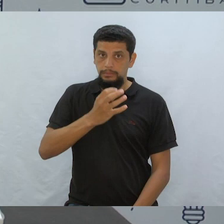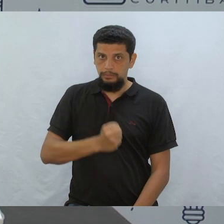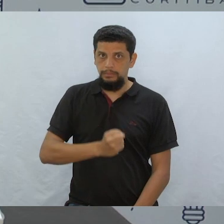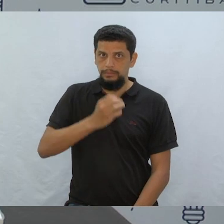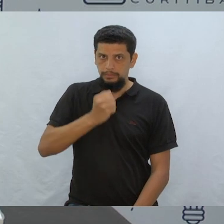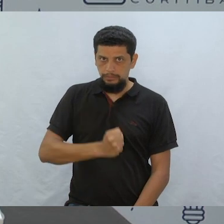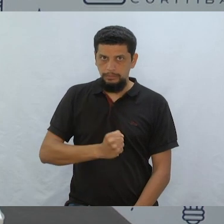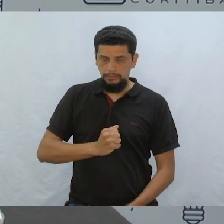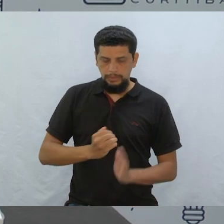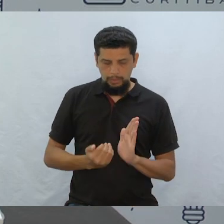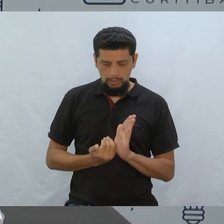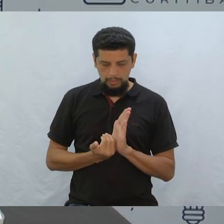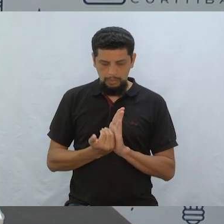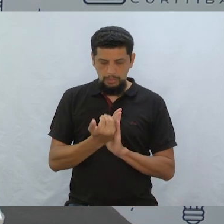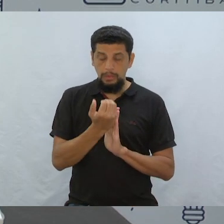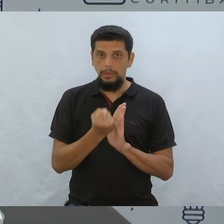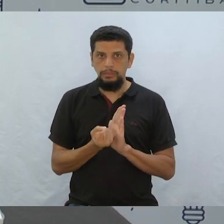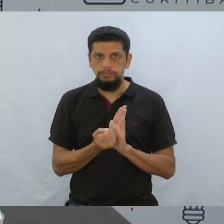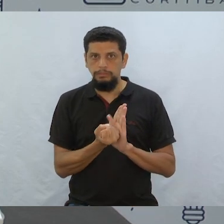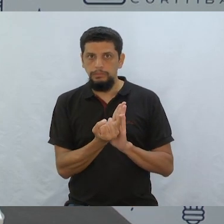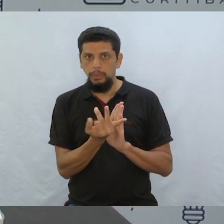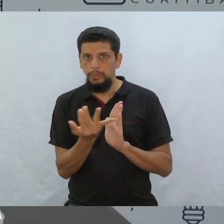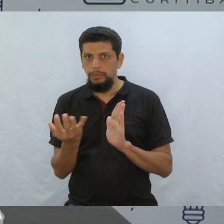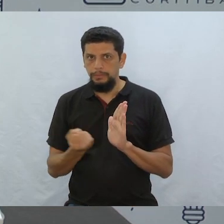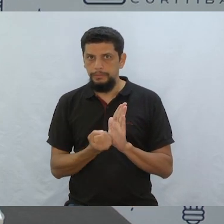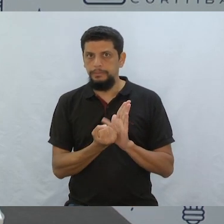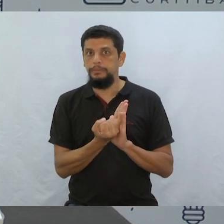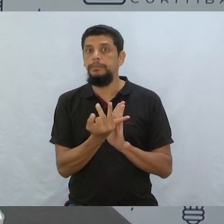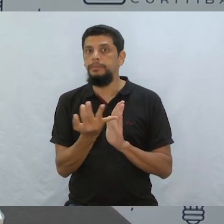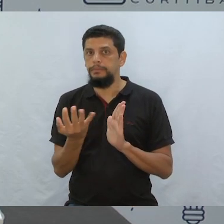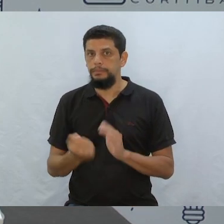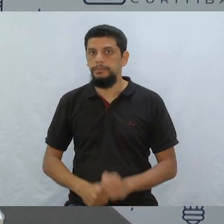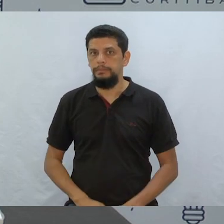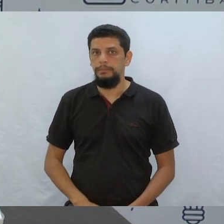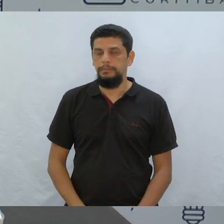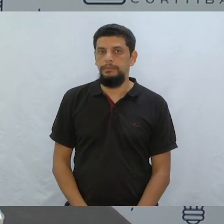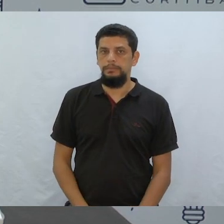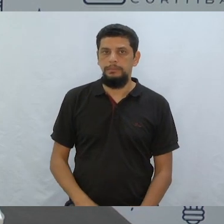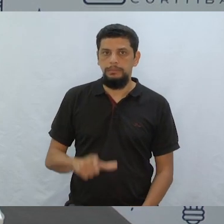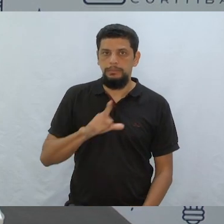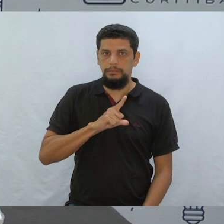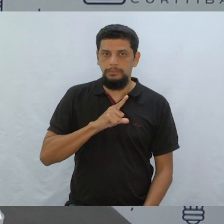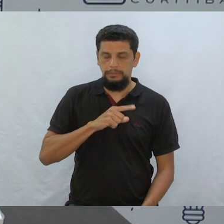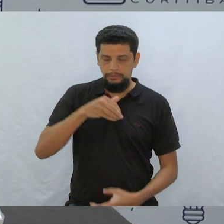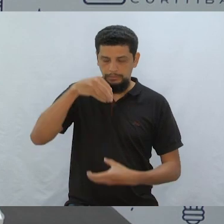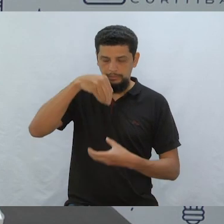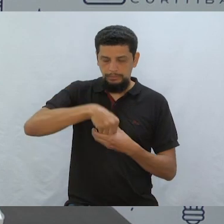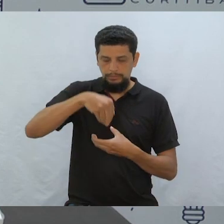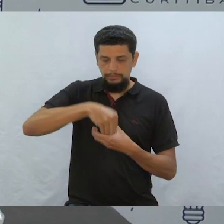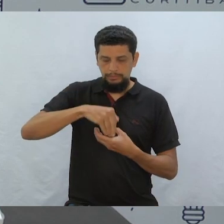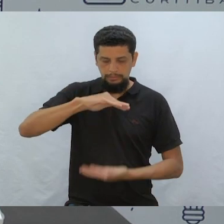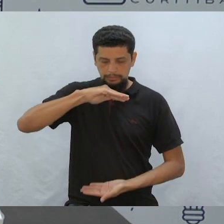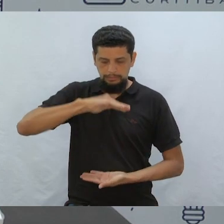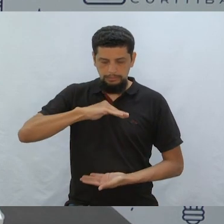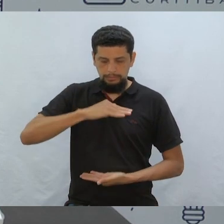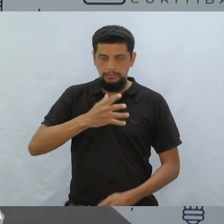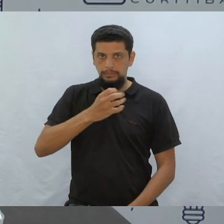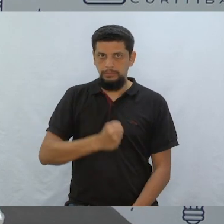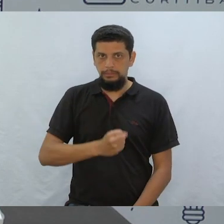caixinha de leite, né? Esse é o volume, é a quantidade que cabe dentro dessa caixinha de